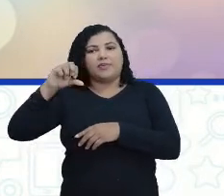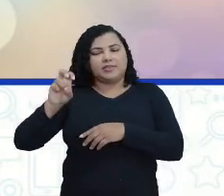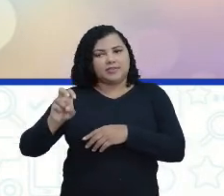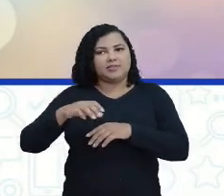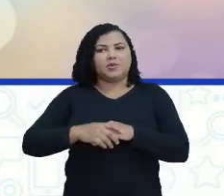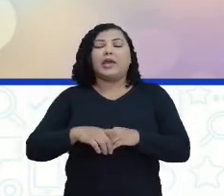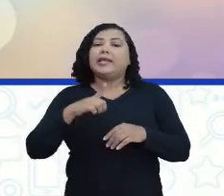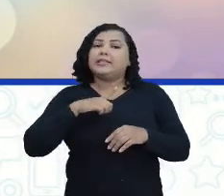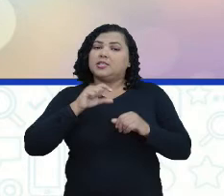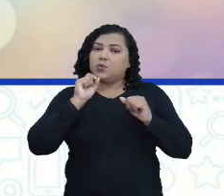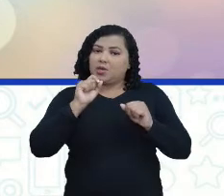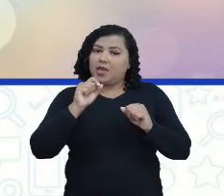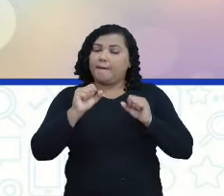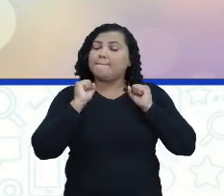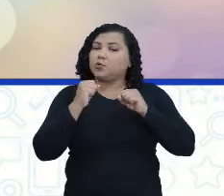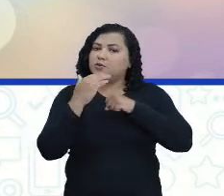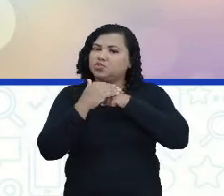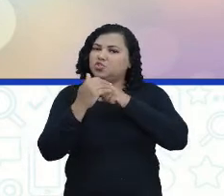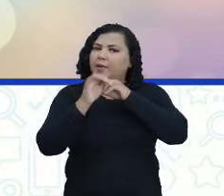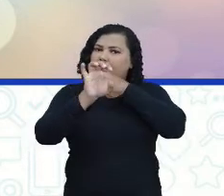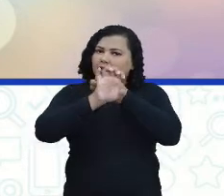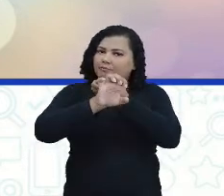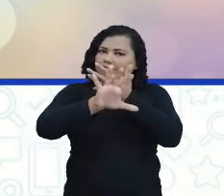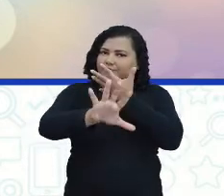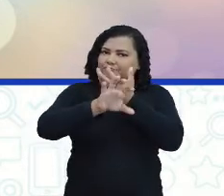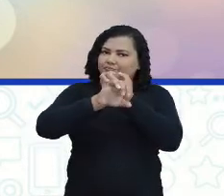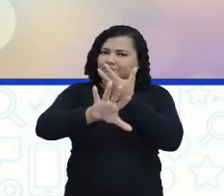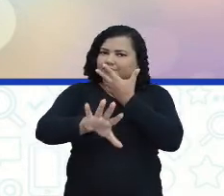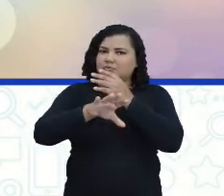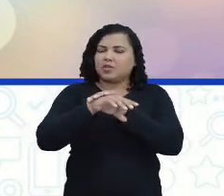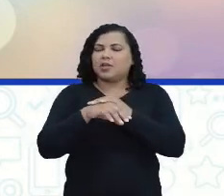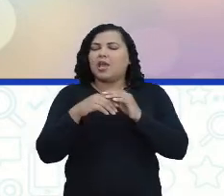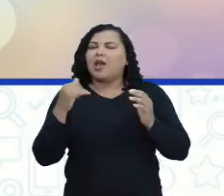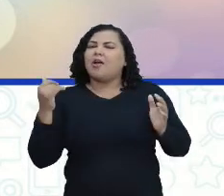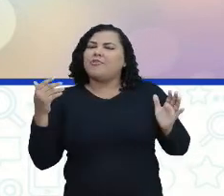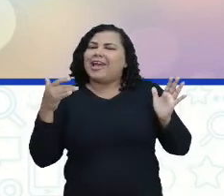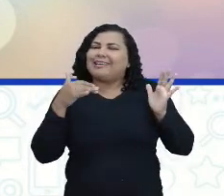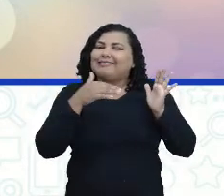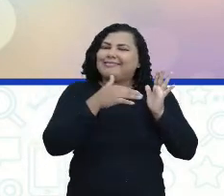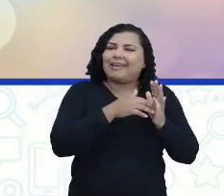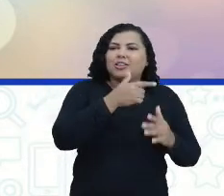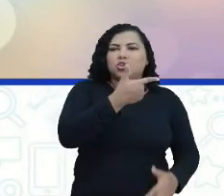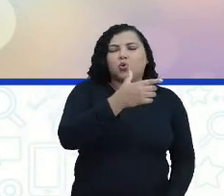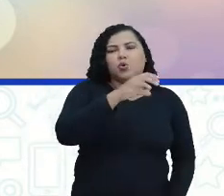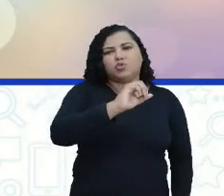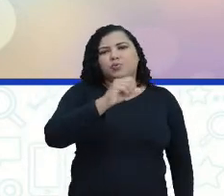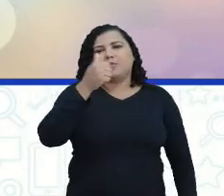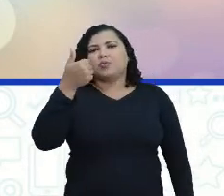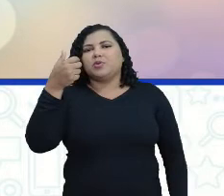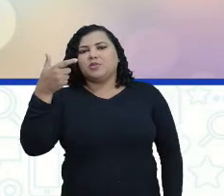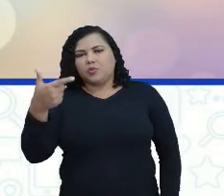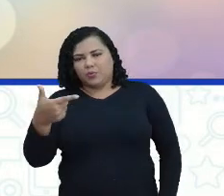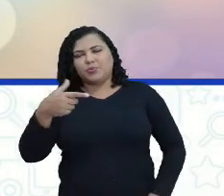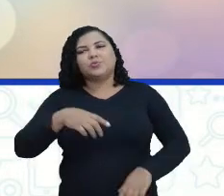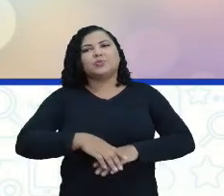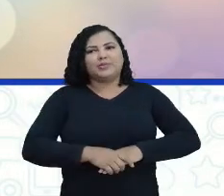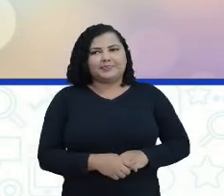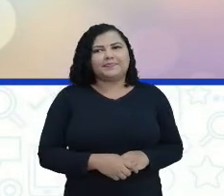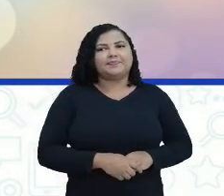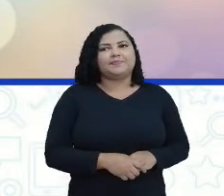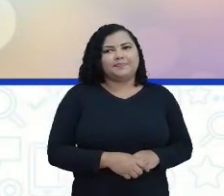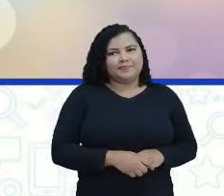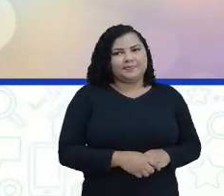vídeo, o MSN continuou vivo até o fim de 2012. Então vejam quanto tempo, de 95 até